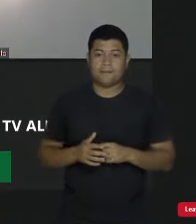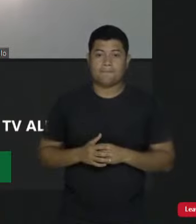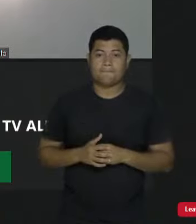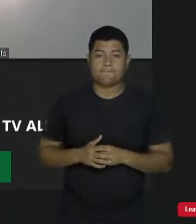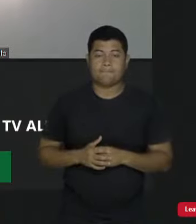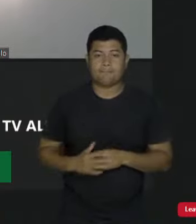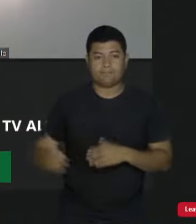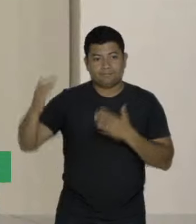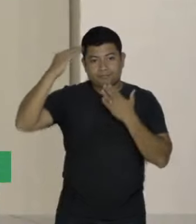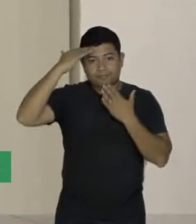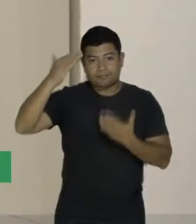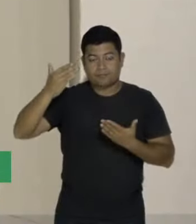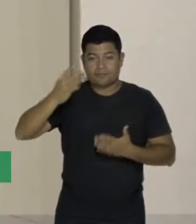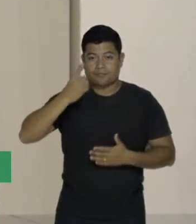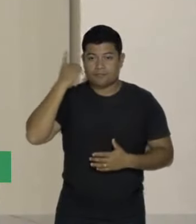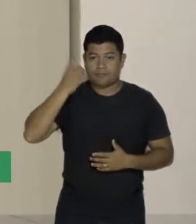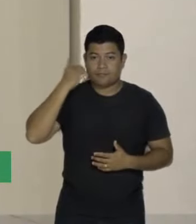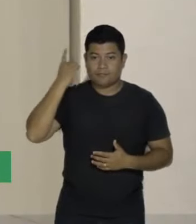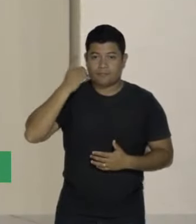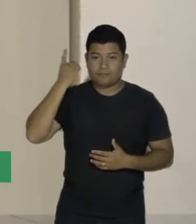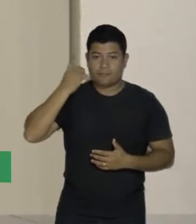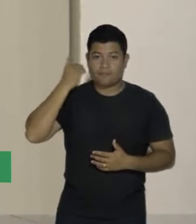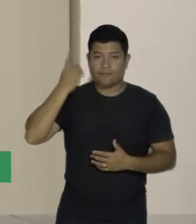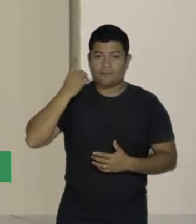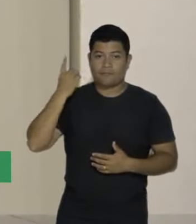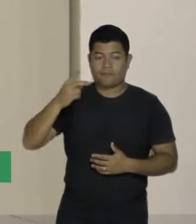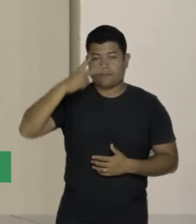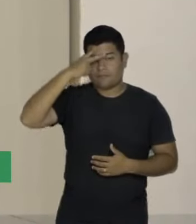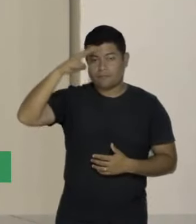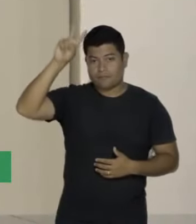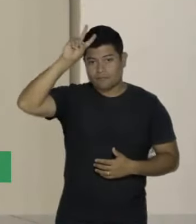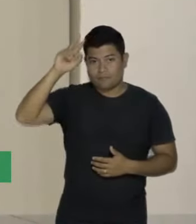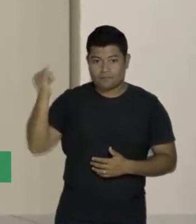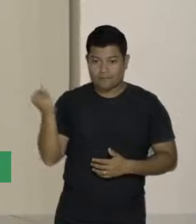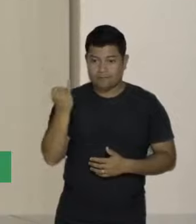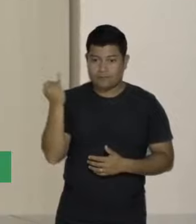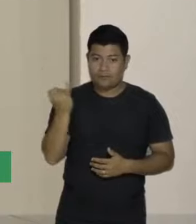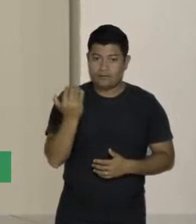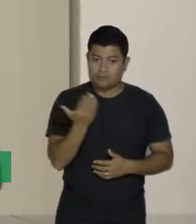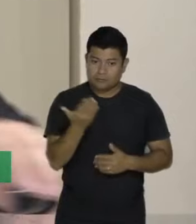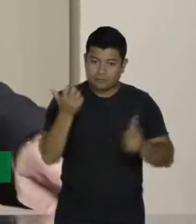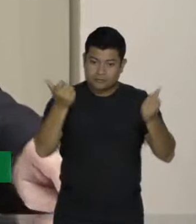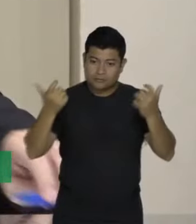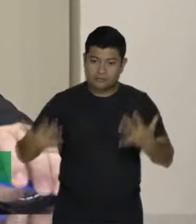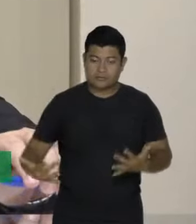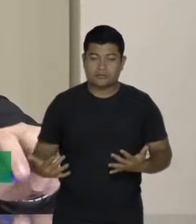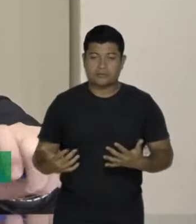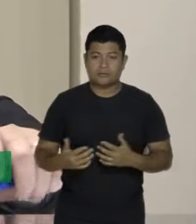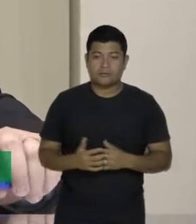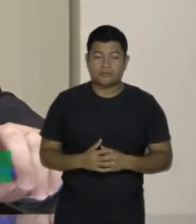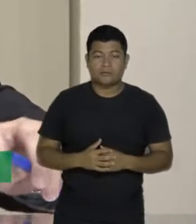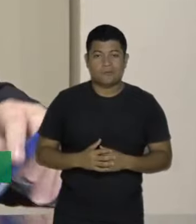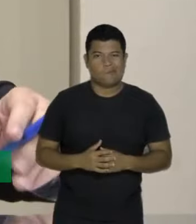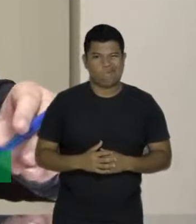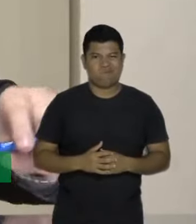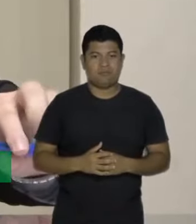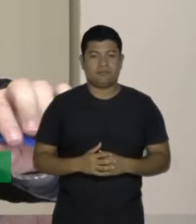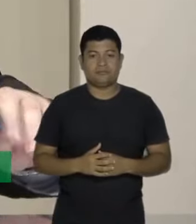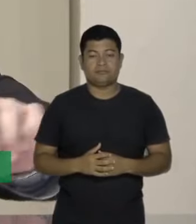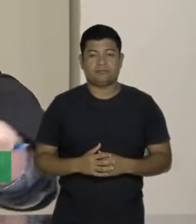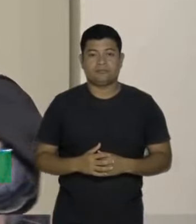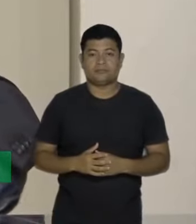Obrigado, deputado Carlos Preza. Importante a explanação de Vossa Excelência sobre